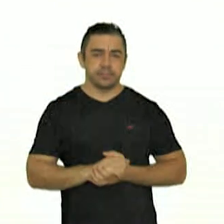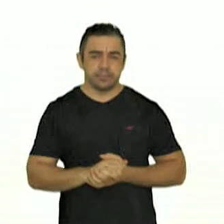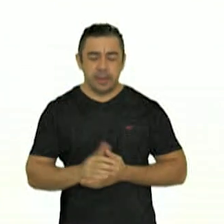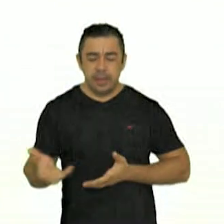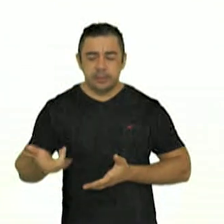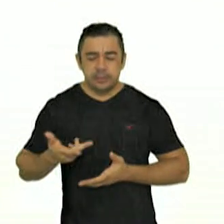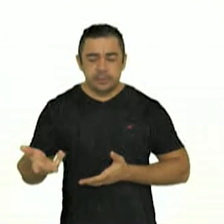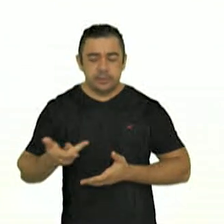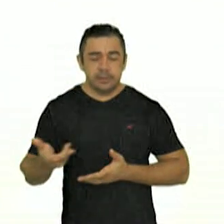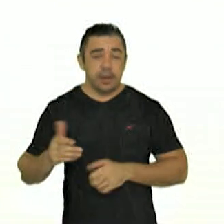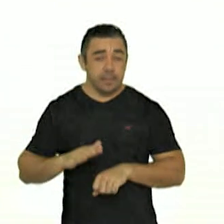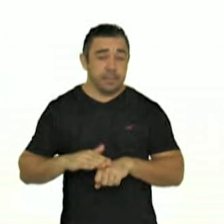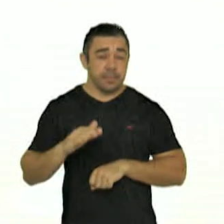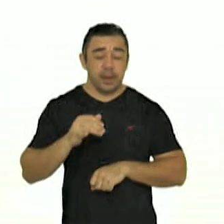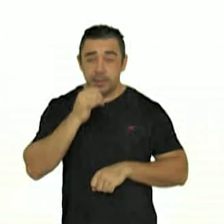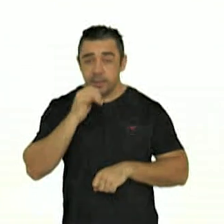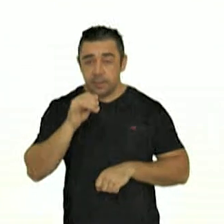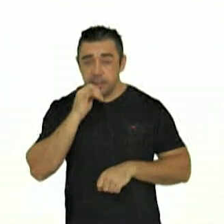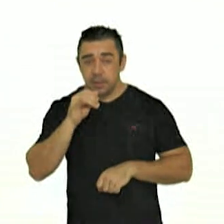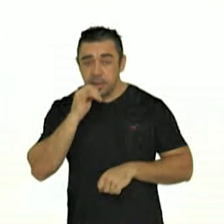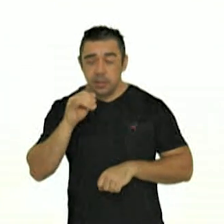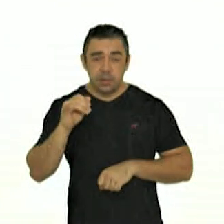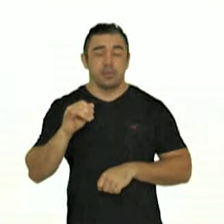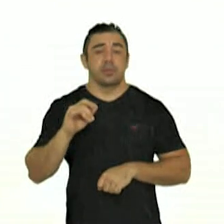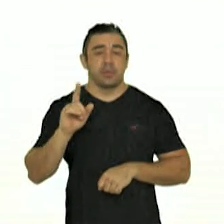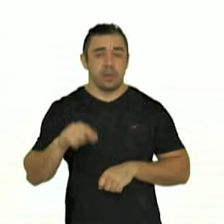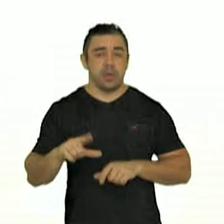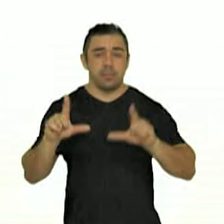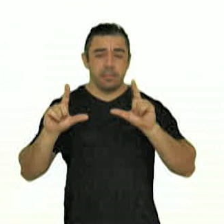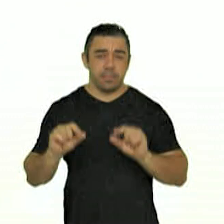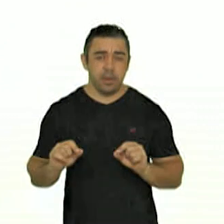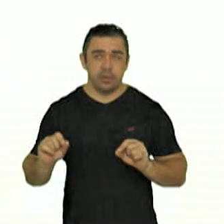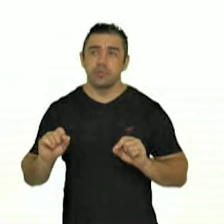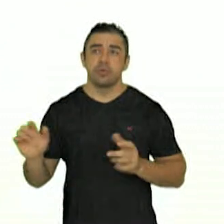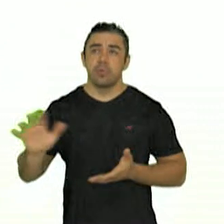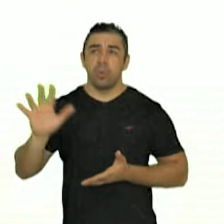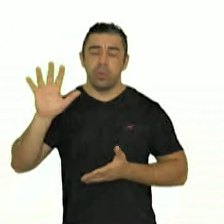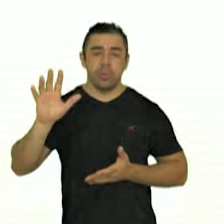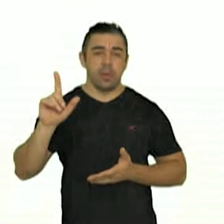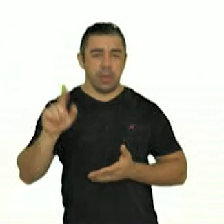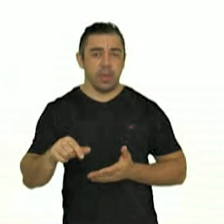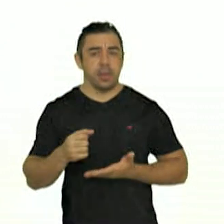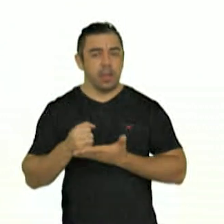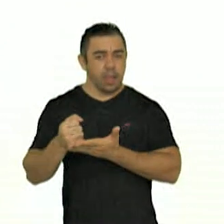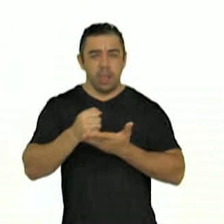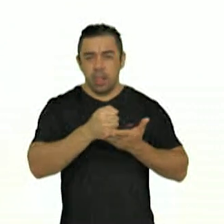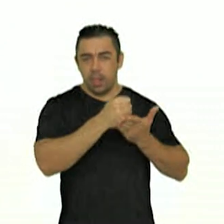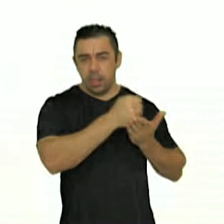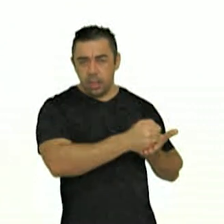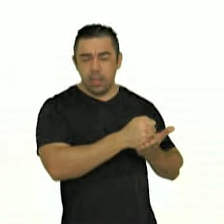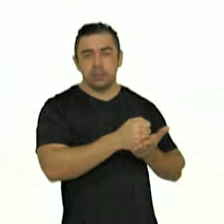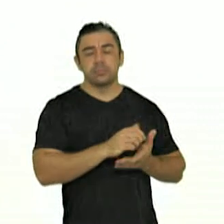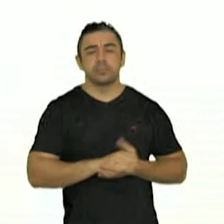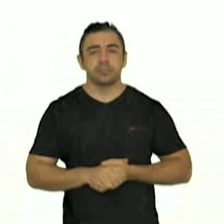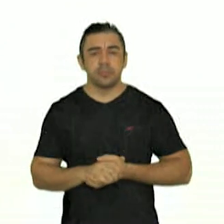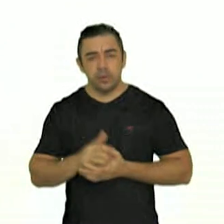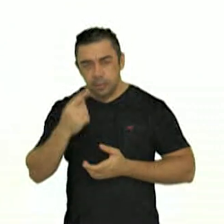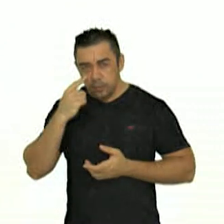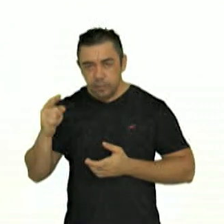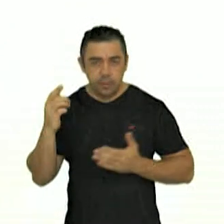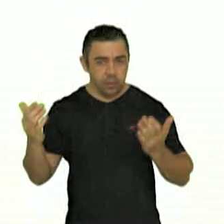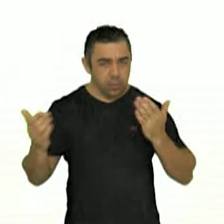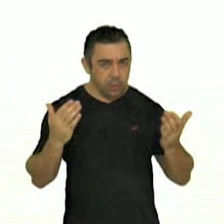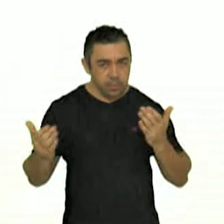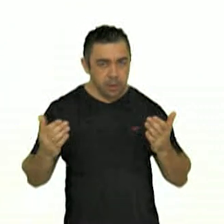a implantação de energia alternativa de baixa emissão para os transportes. Isso a gente pode comparar aqui